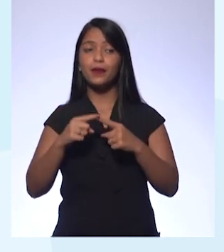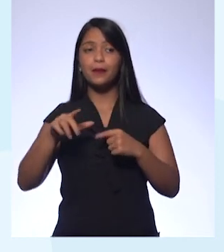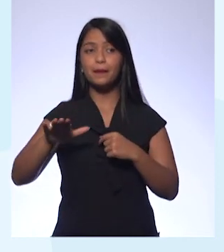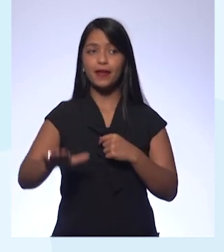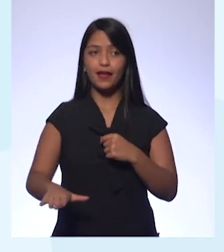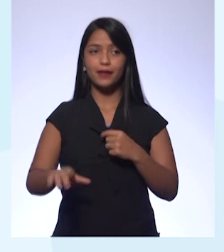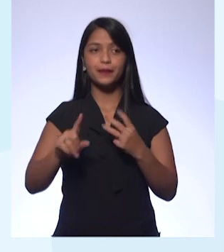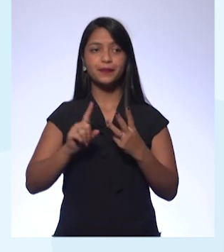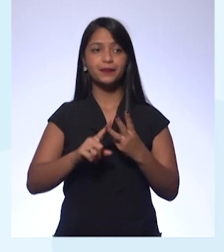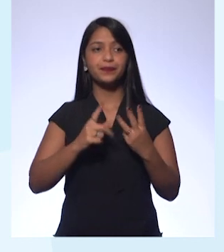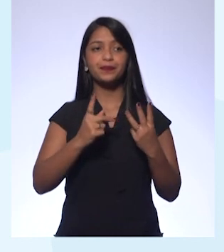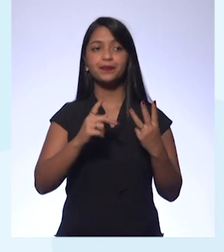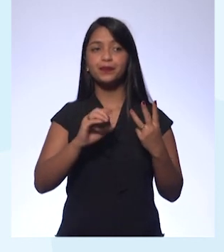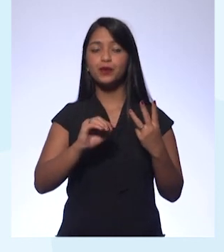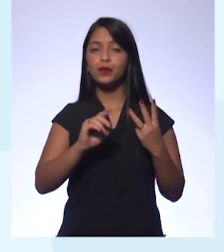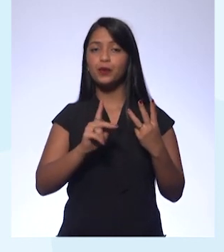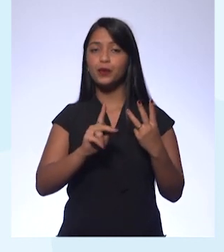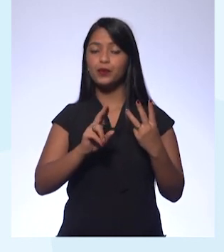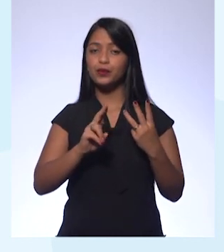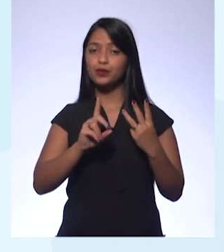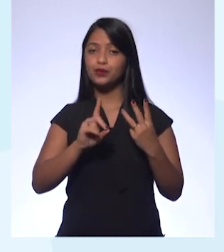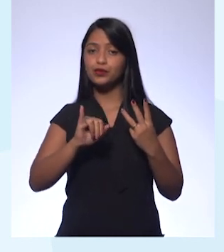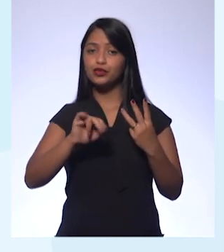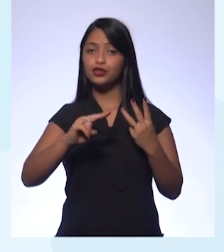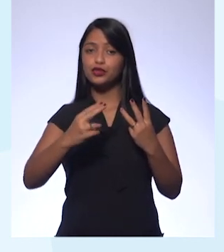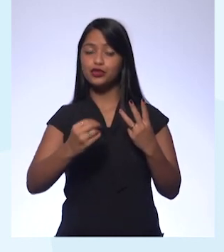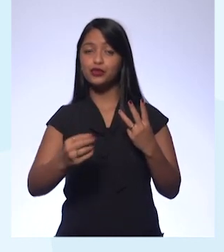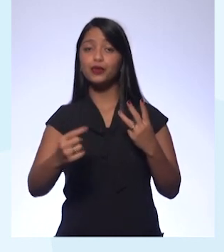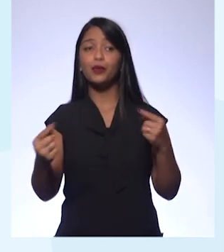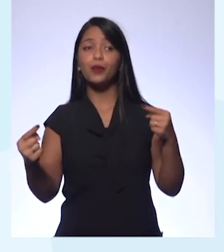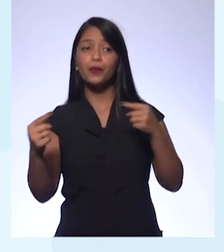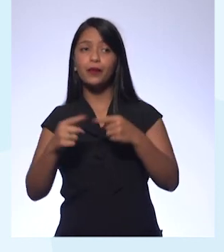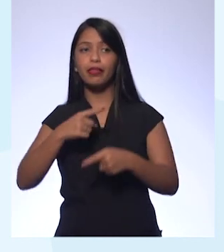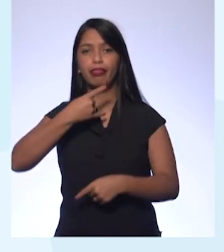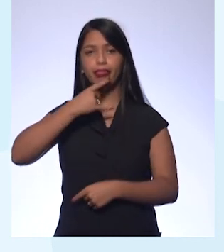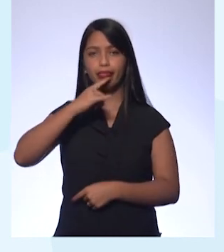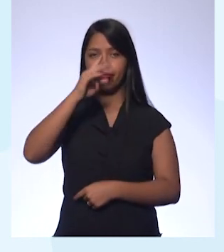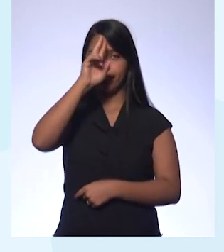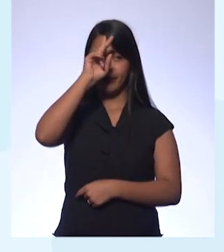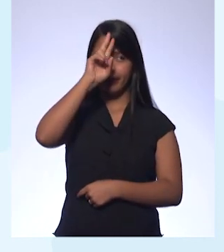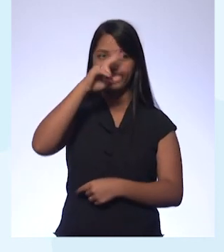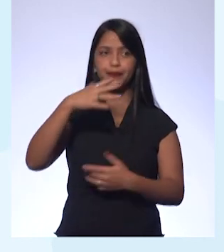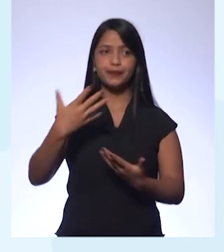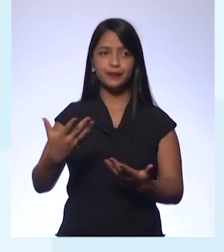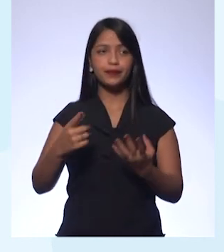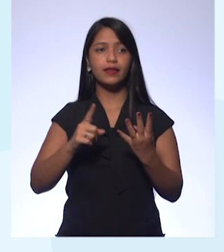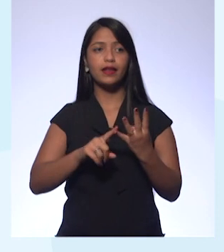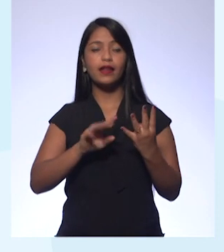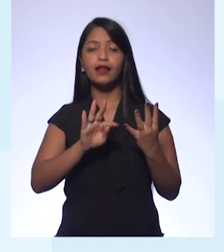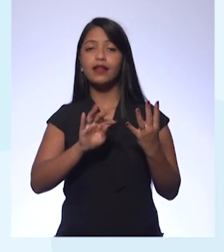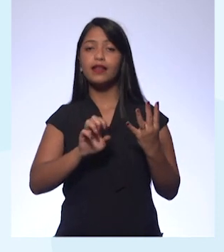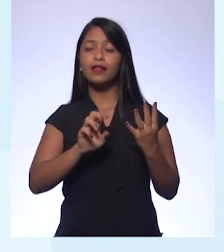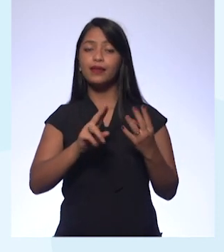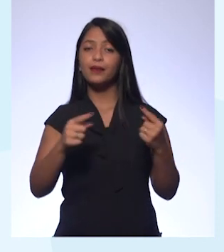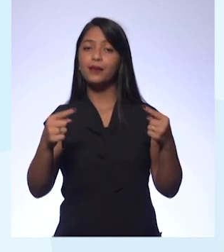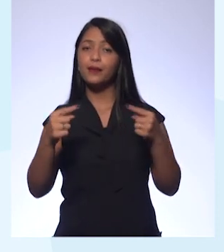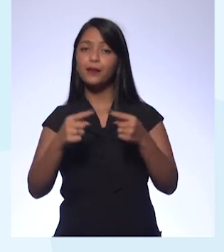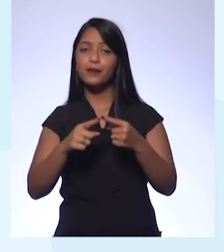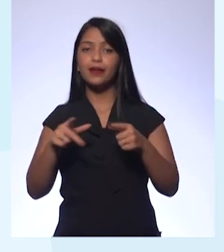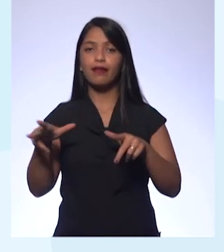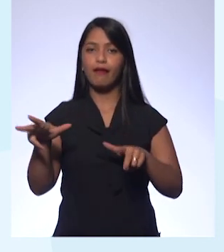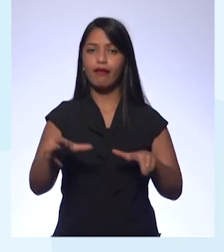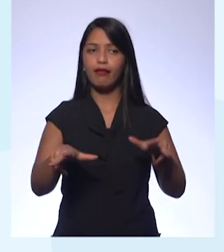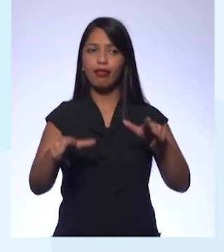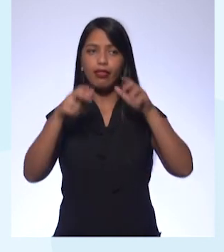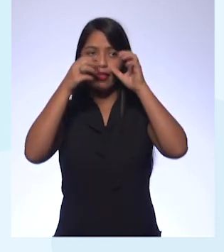Ruela, bestado. Vigia bem, muita atenção. Levou farelo, sei, só por causa da novela. Quer ler outro, Deia? Do Nordeste, lá